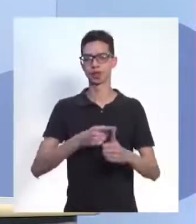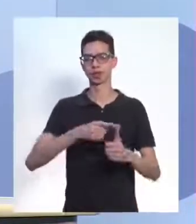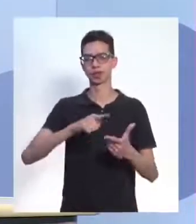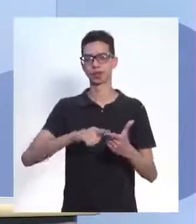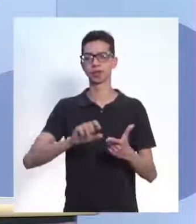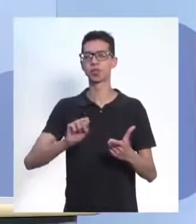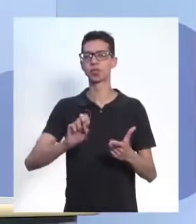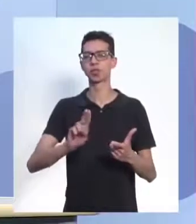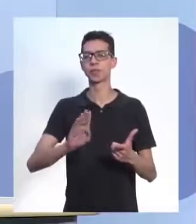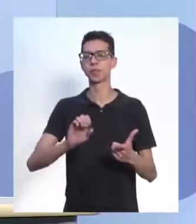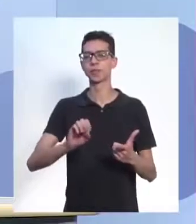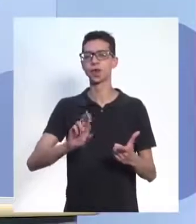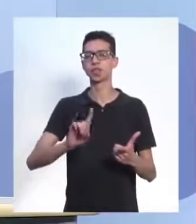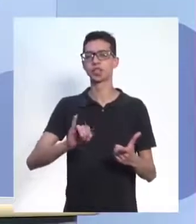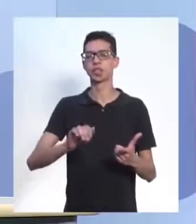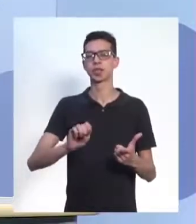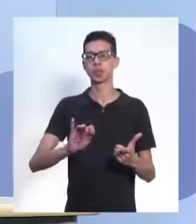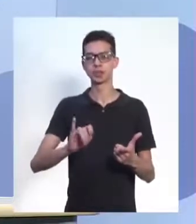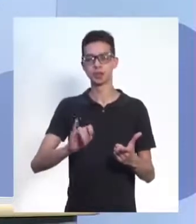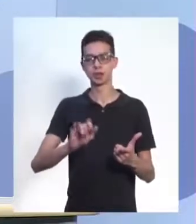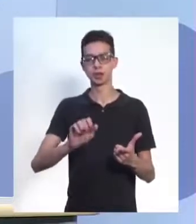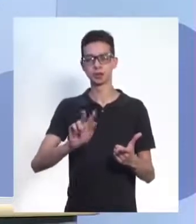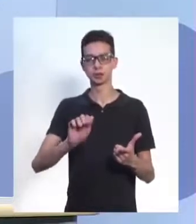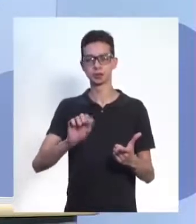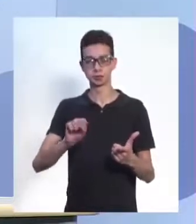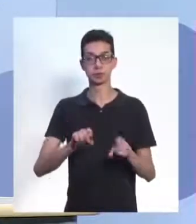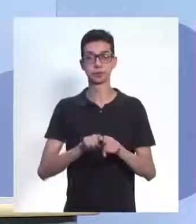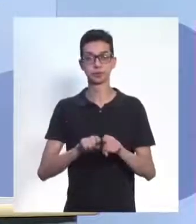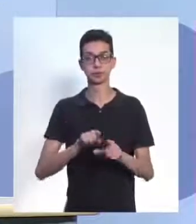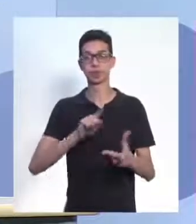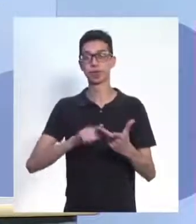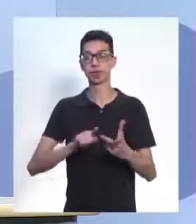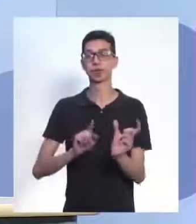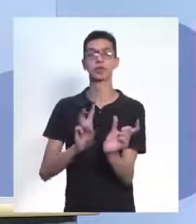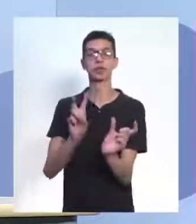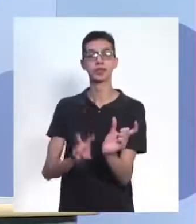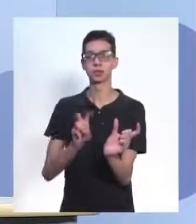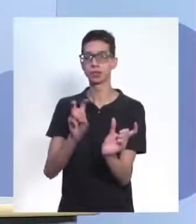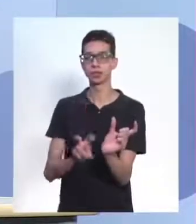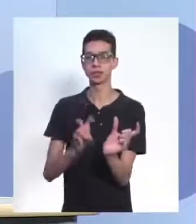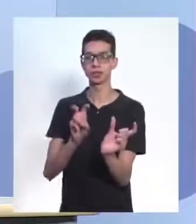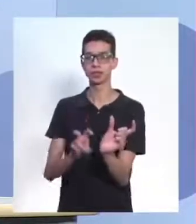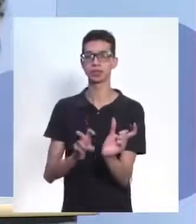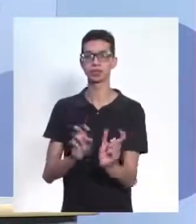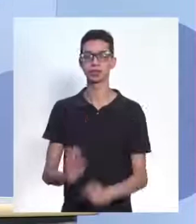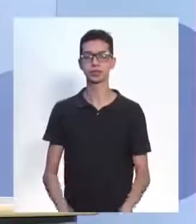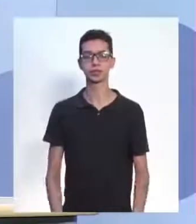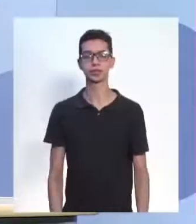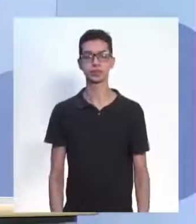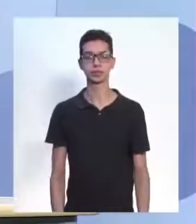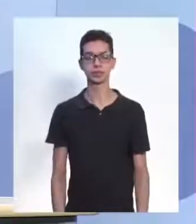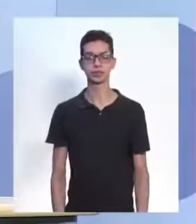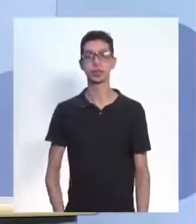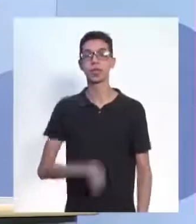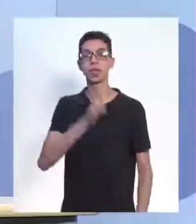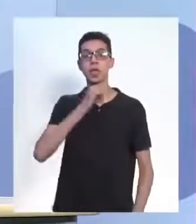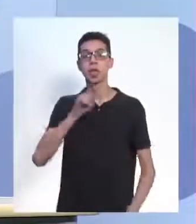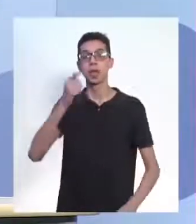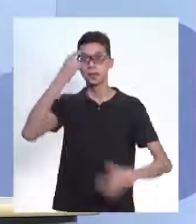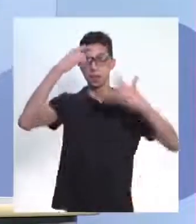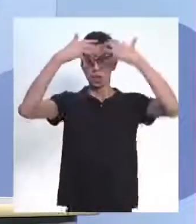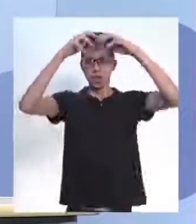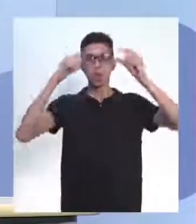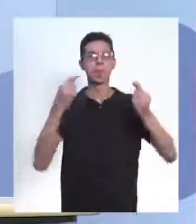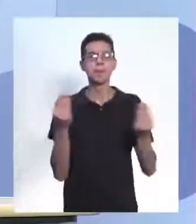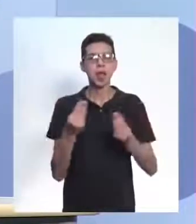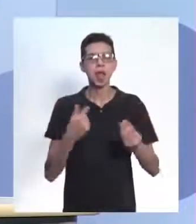vocês ficam ouvindo isso e falam, ai, meu Deus, que coisa, isso nunca vai entrar na minha cabeça. Para que isso tem que entrar na